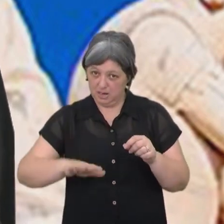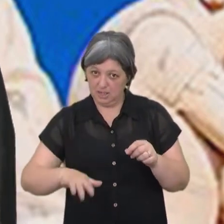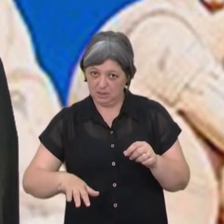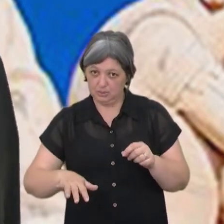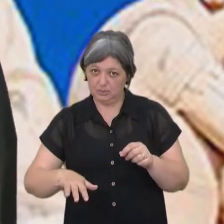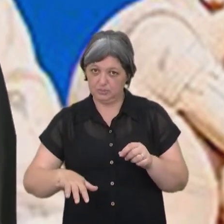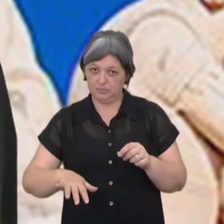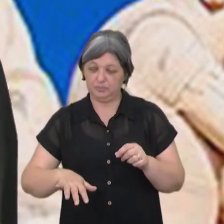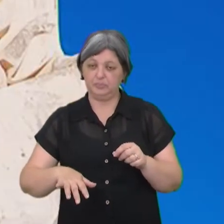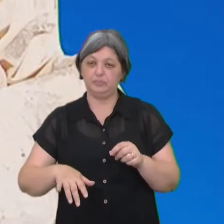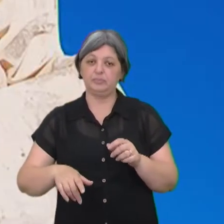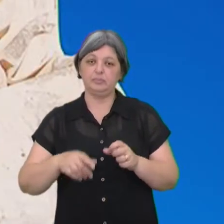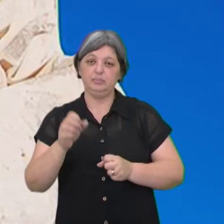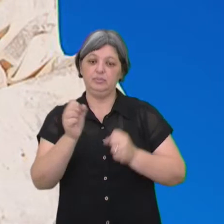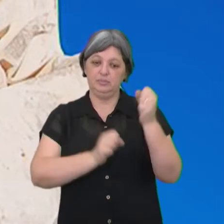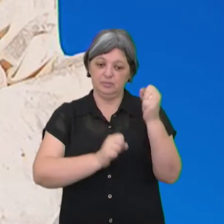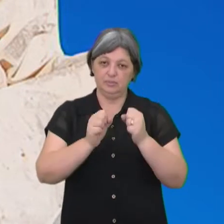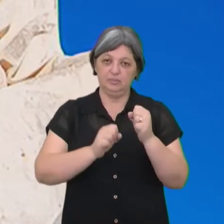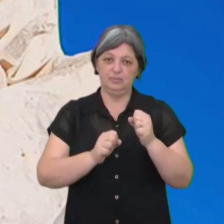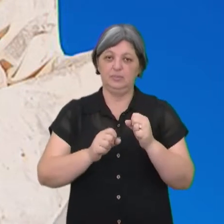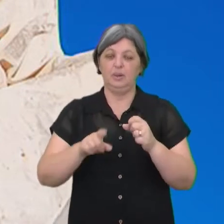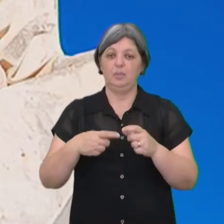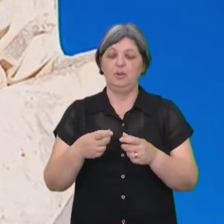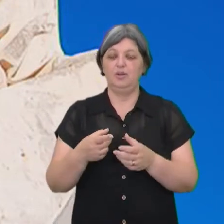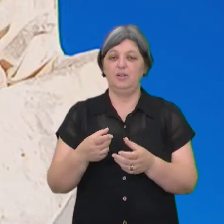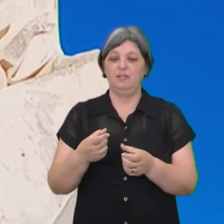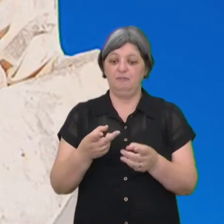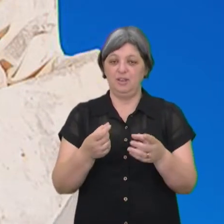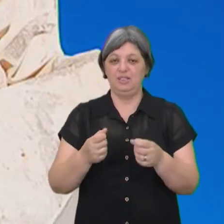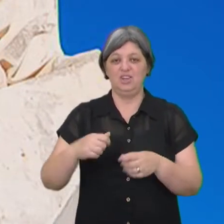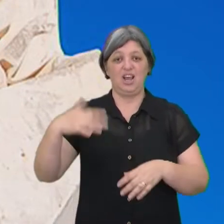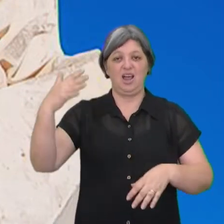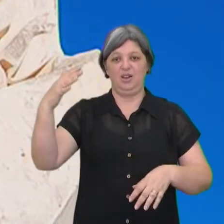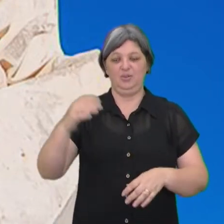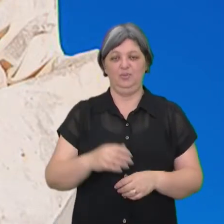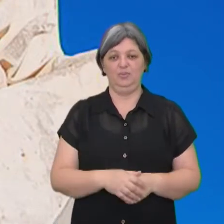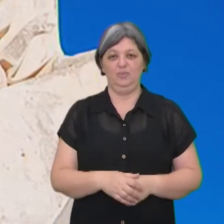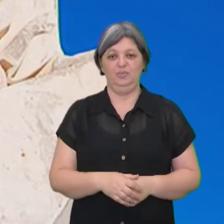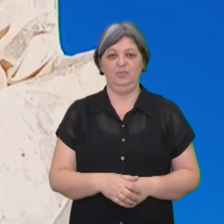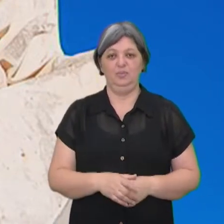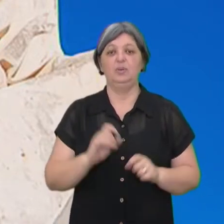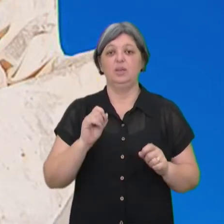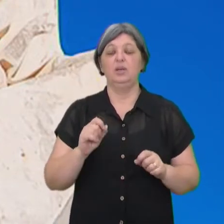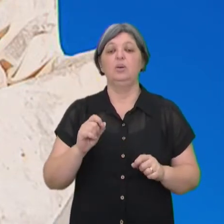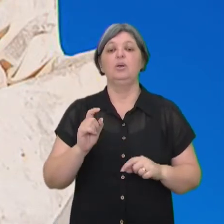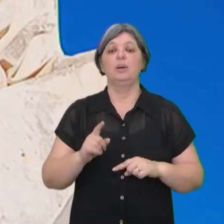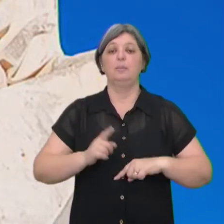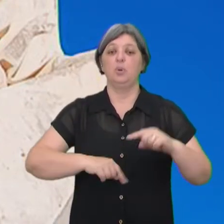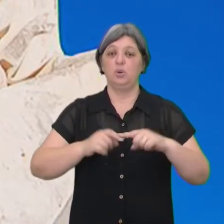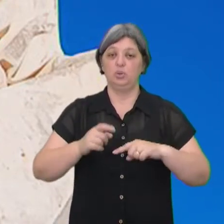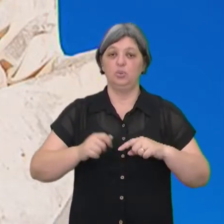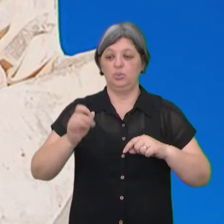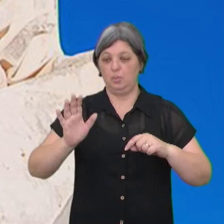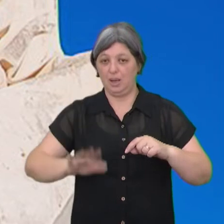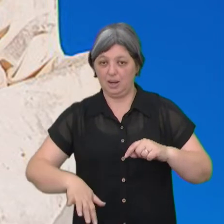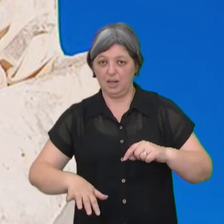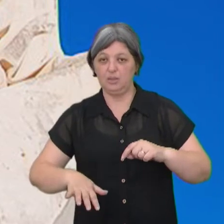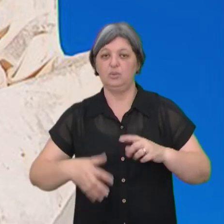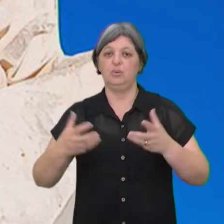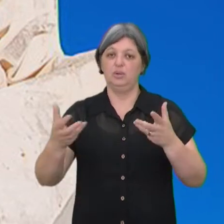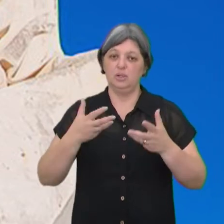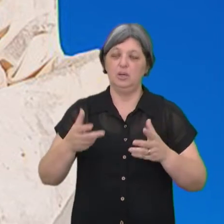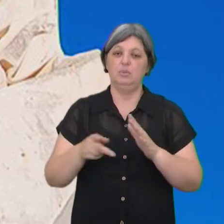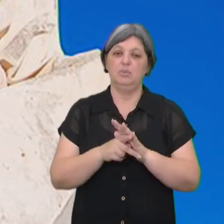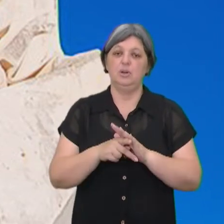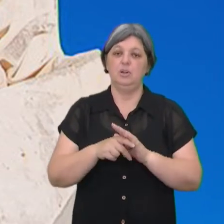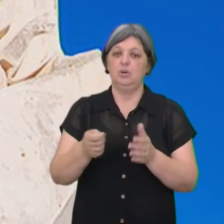vendeu o produto industrializado bem caro. E aí, na verdade, eles querem o quê? Então, matéria-prima barata e querem mercado